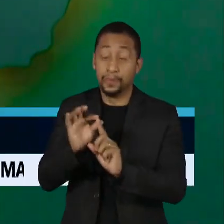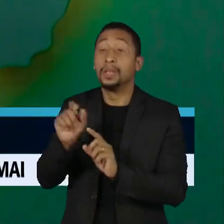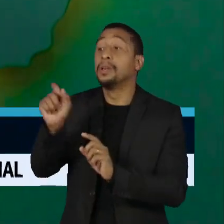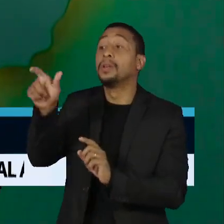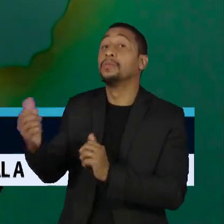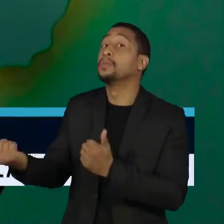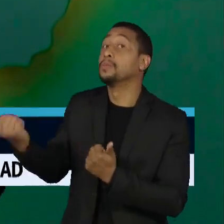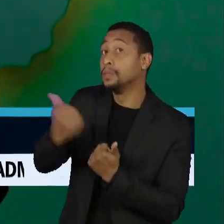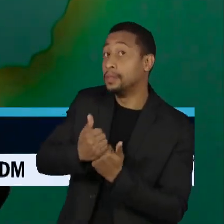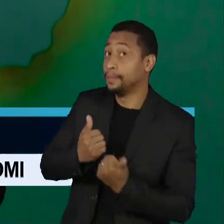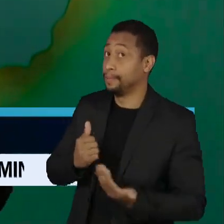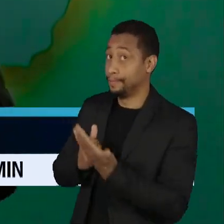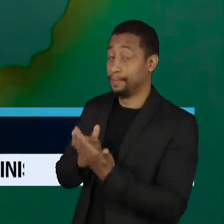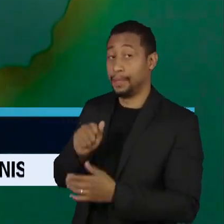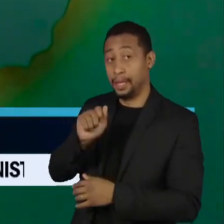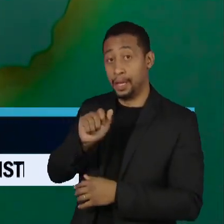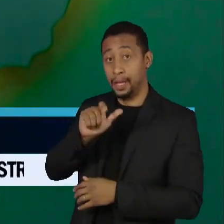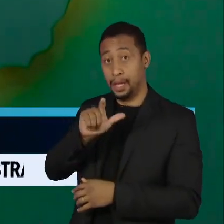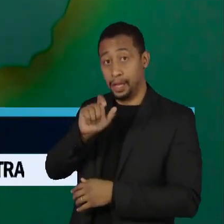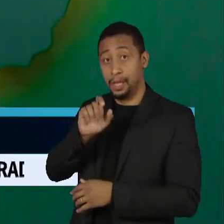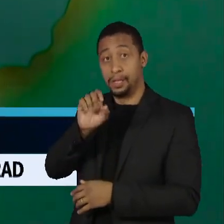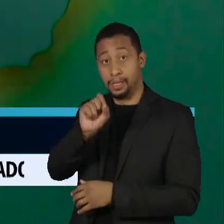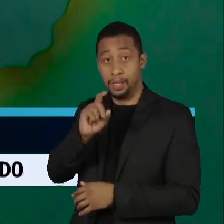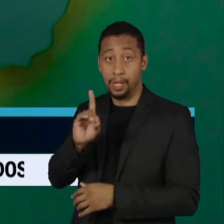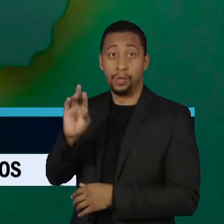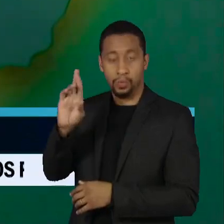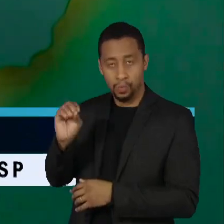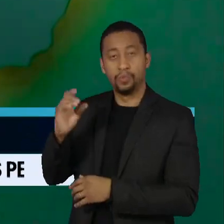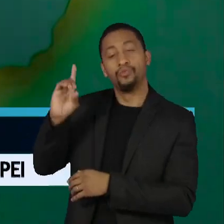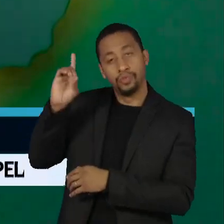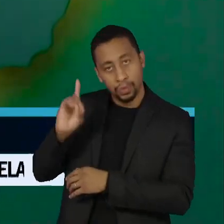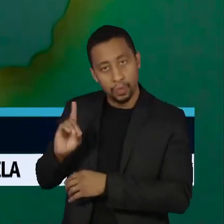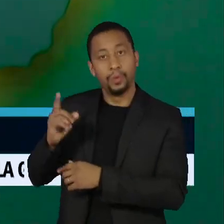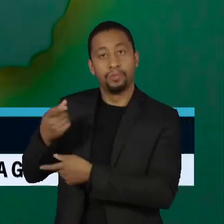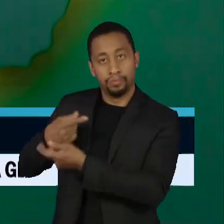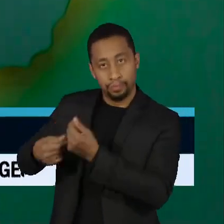Alessandro Stefanuto, diretor de Orçamento, Finanças e Logística do INSS.